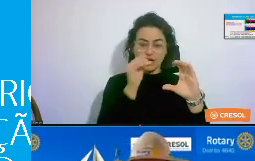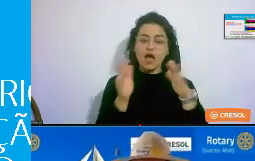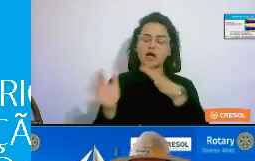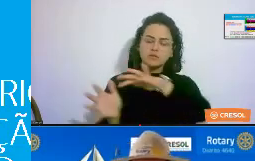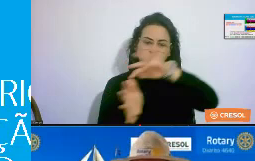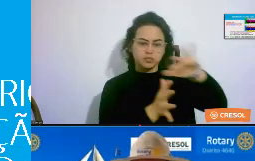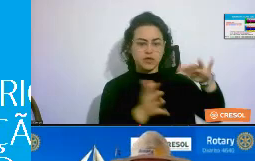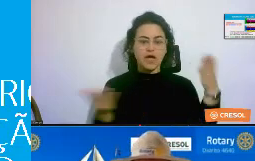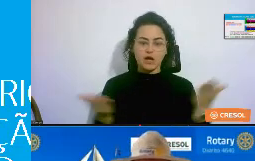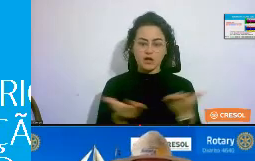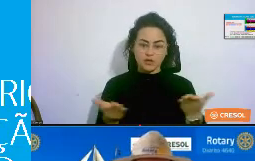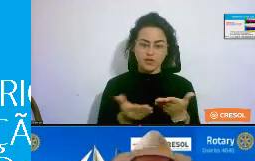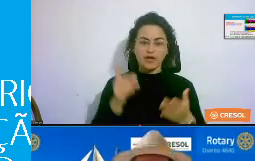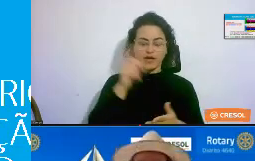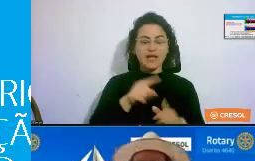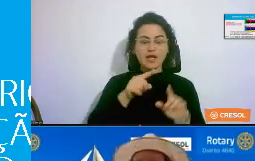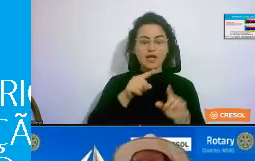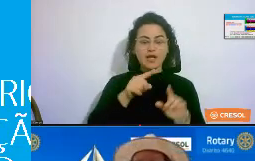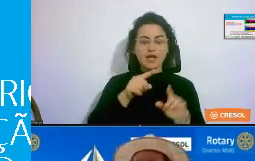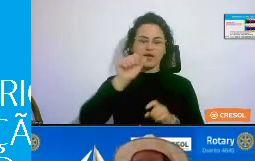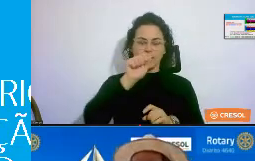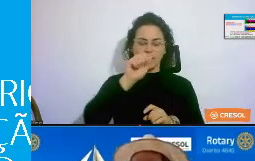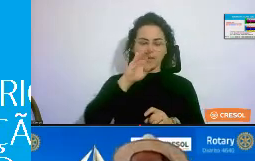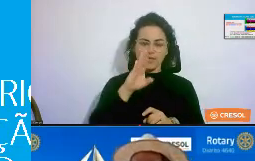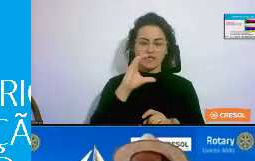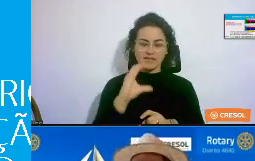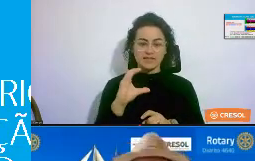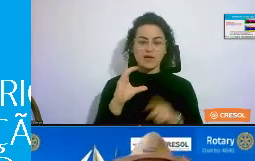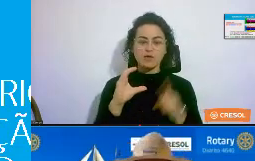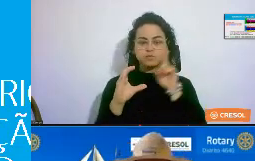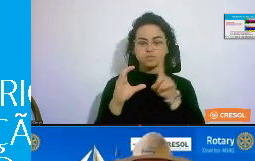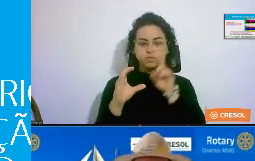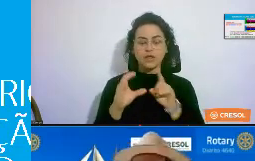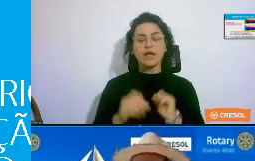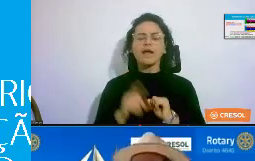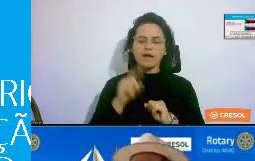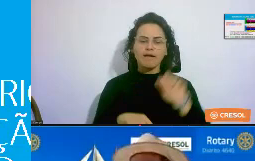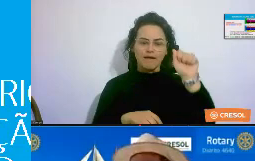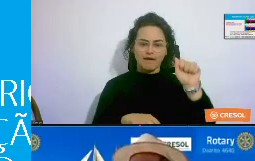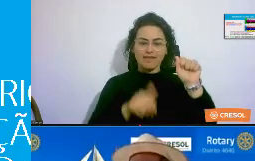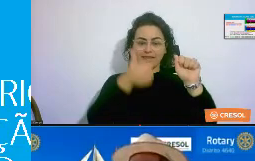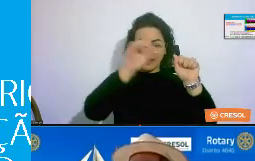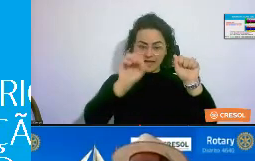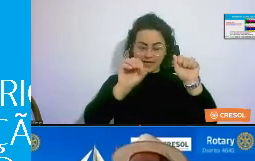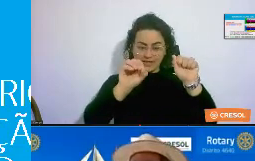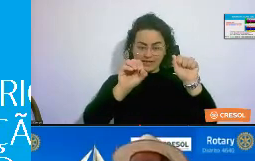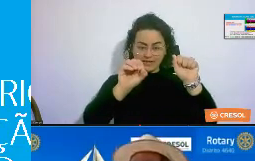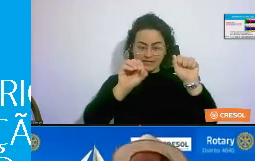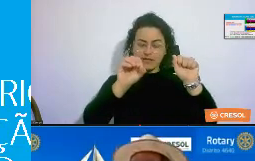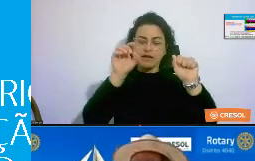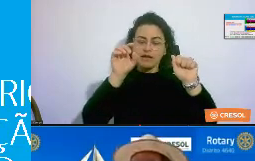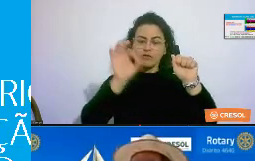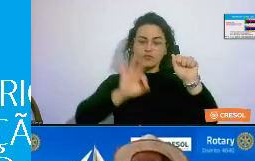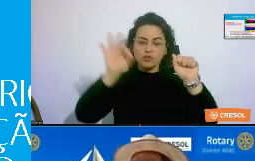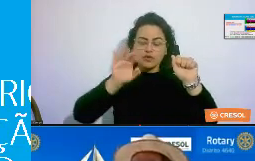é diferente, porque a distribuição é 10, 20 e 70. E o A representa, bom, no caso, 30